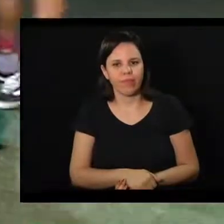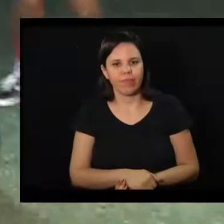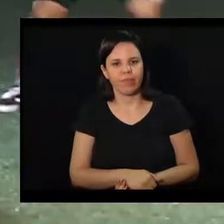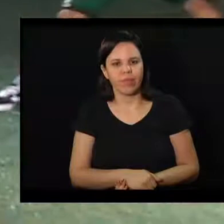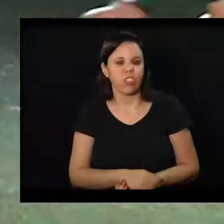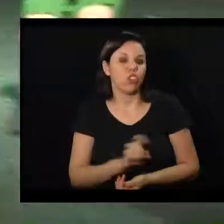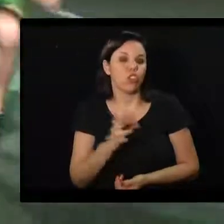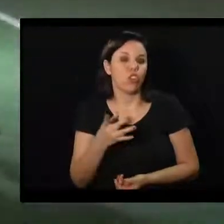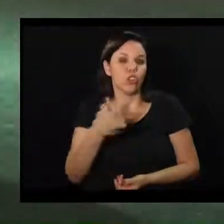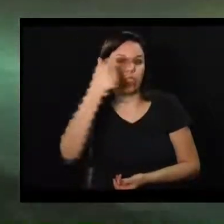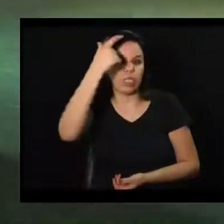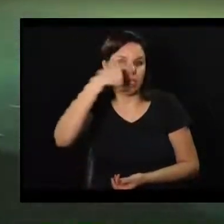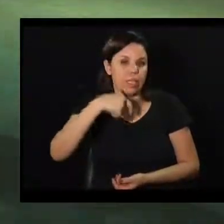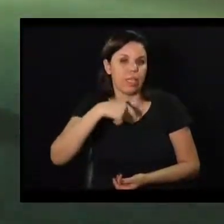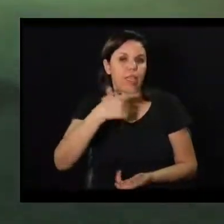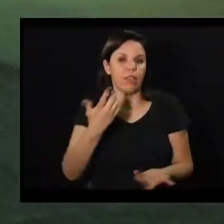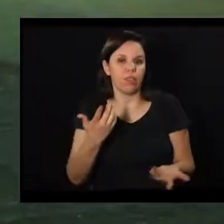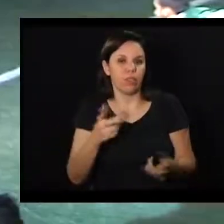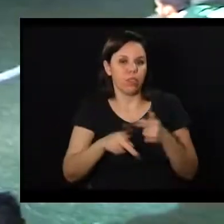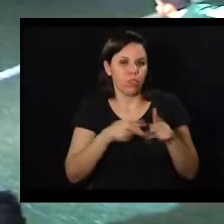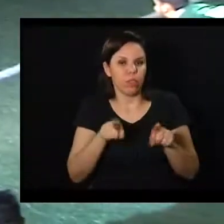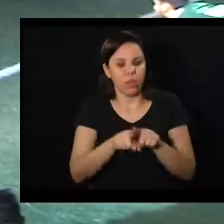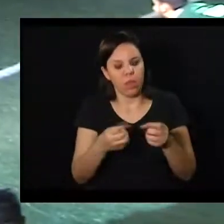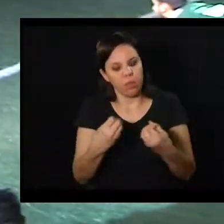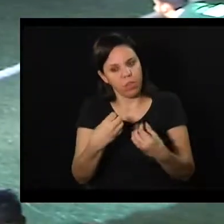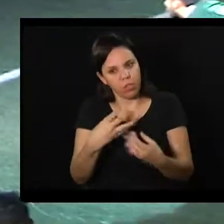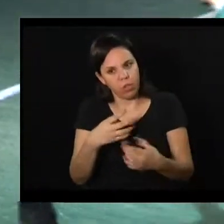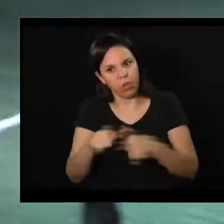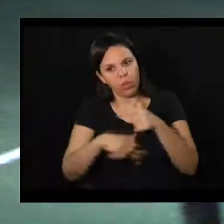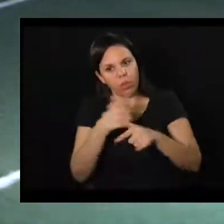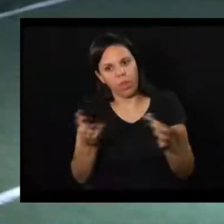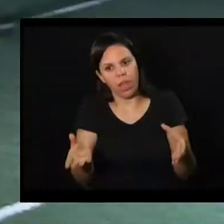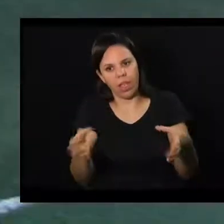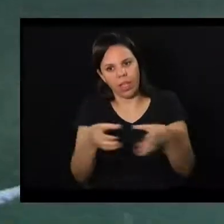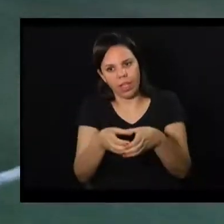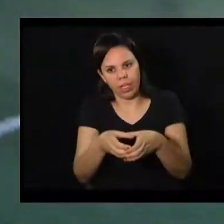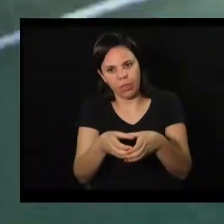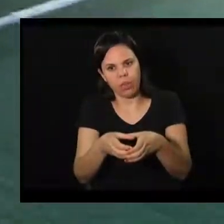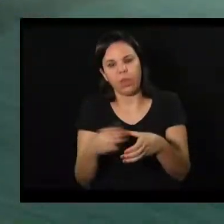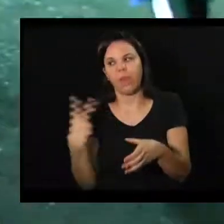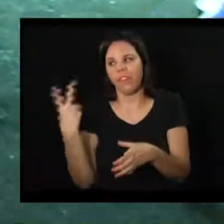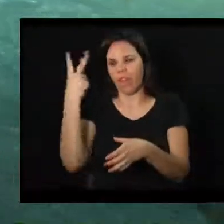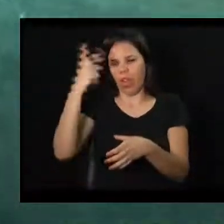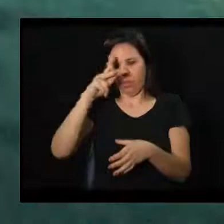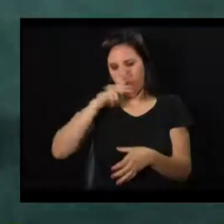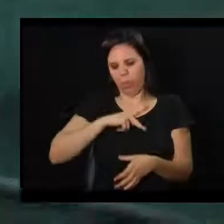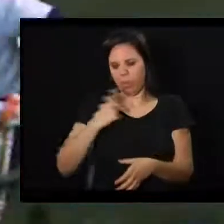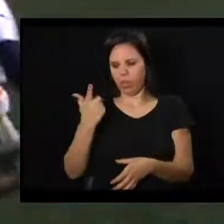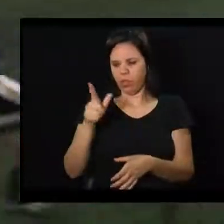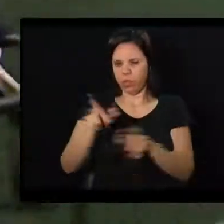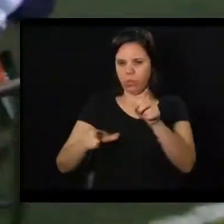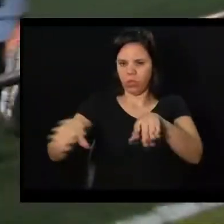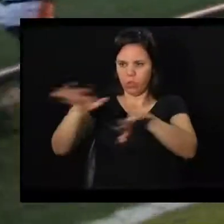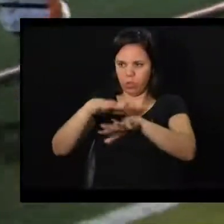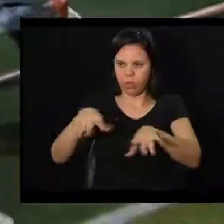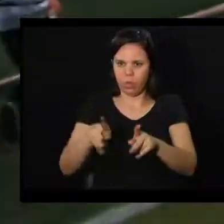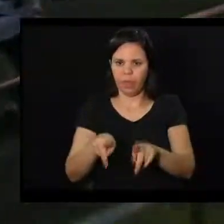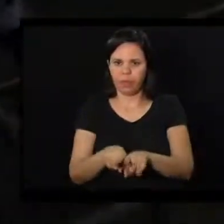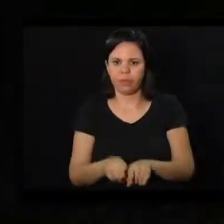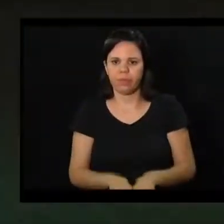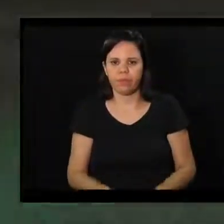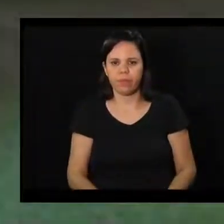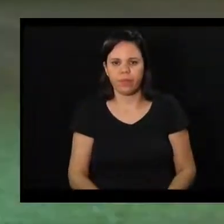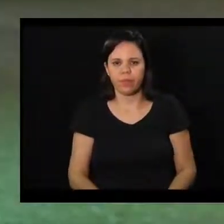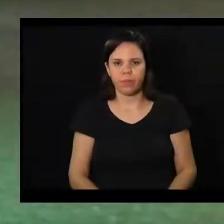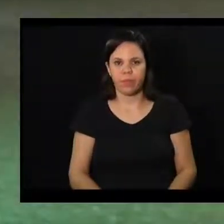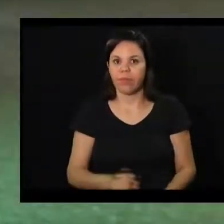pessoa, me ensinou a trabalhar em equipe e me ensinou os valores, não só os meus, mas das outras pessoas.